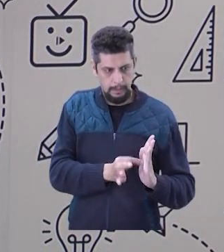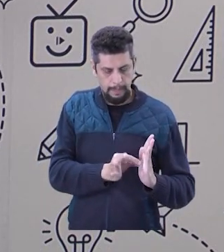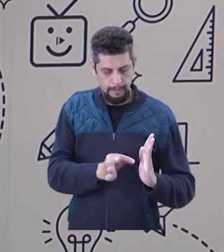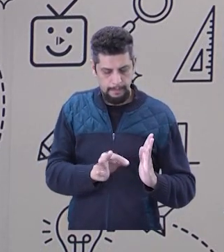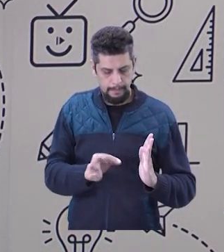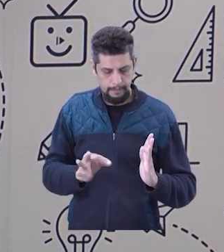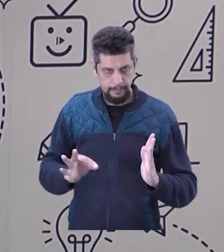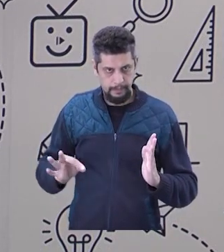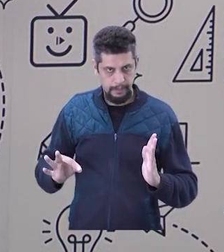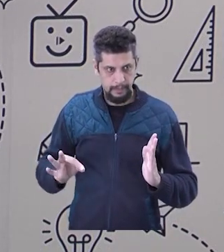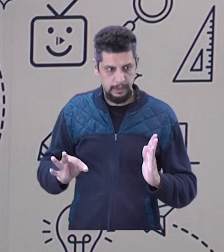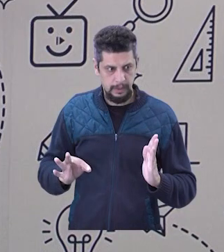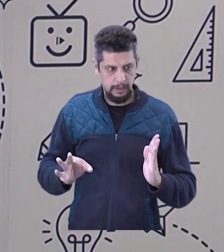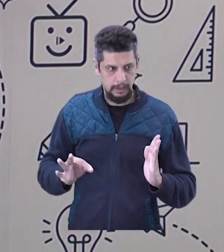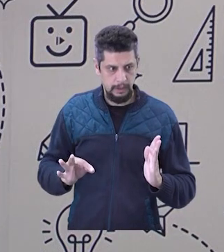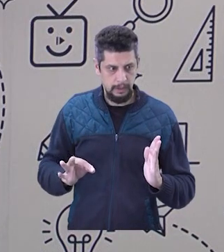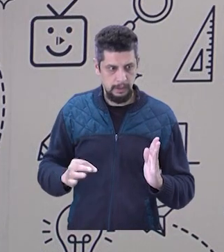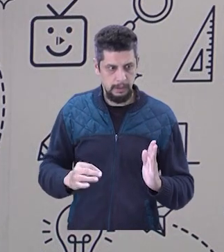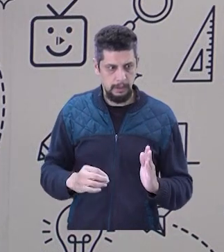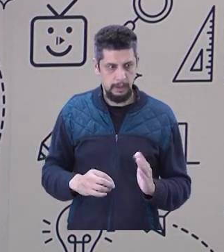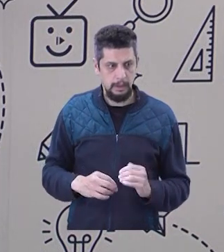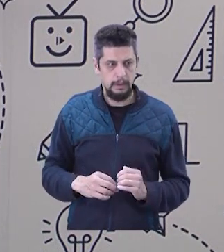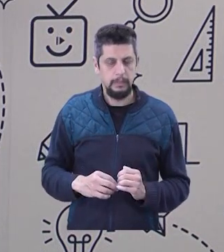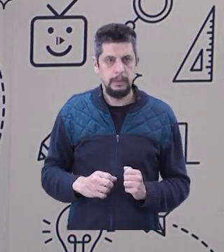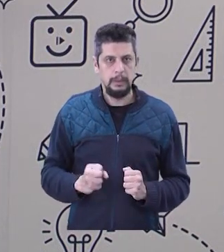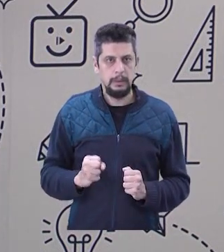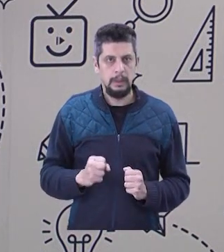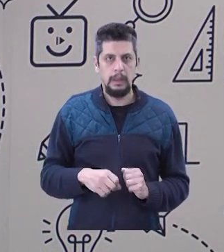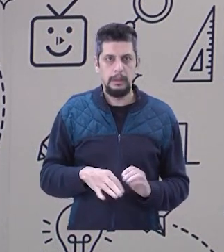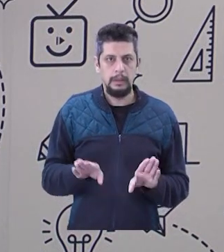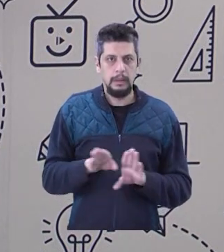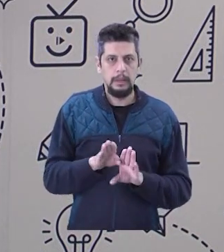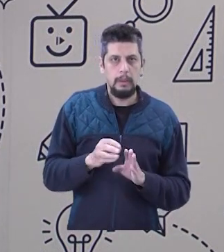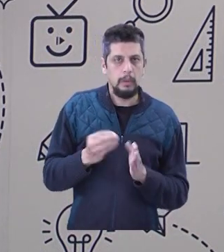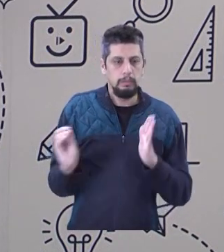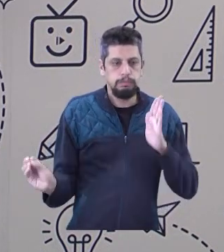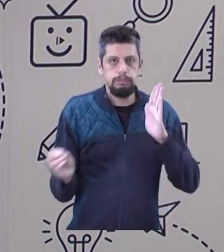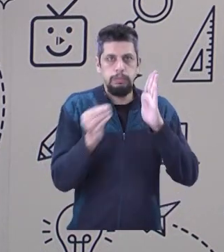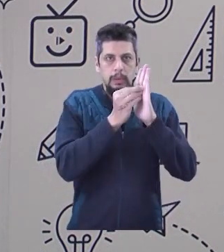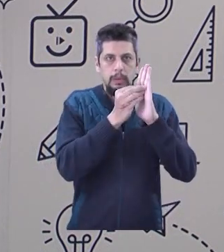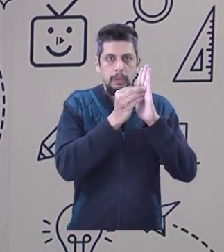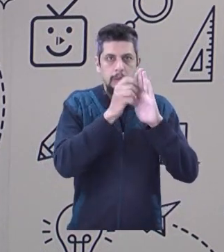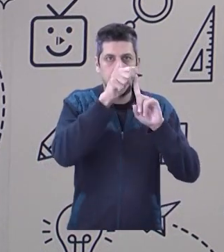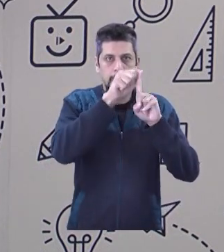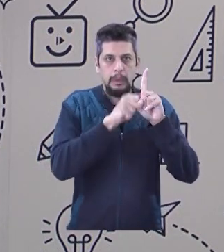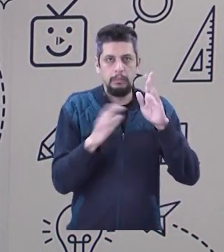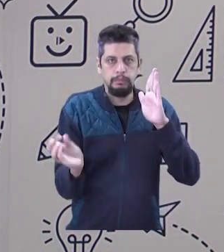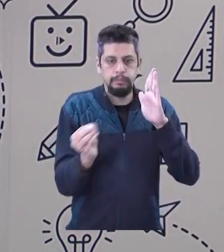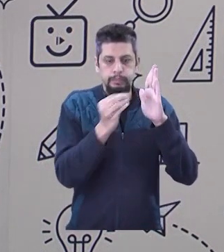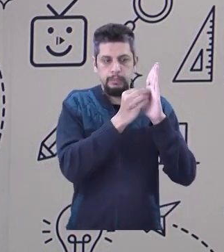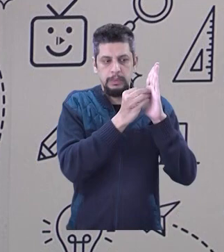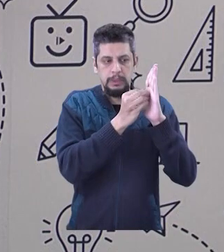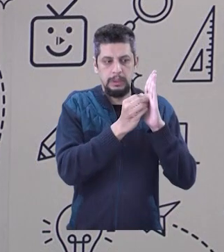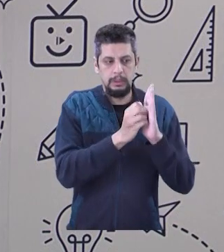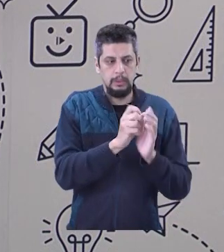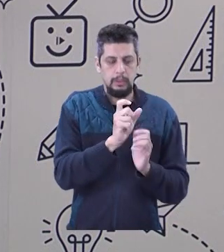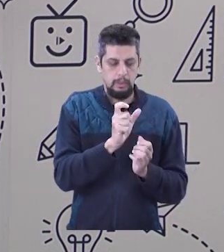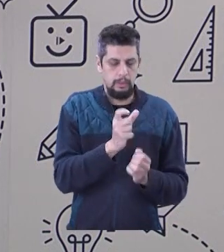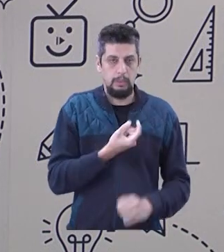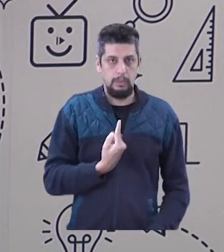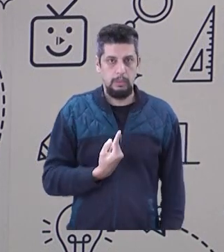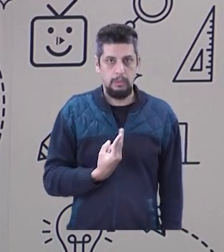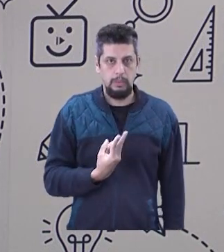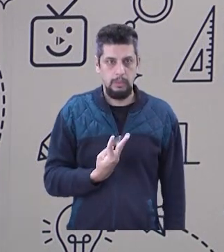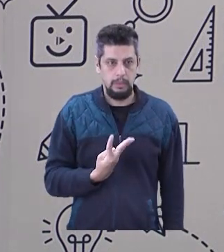seis. Deixa eu conferir acho lá que no teu quadro. Acho que não para colocar o nome do mês. Um, dois, três, quatro, cinco, seis.